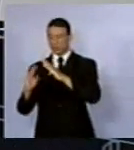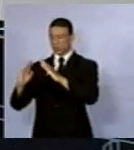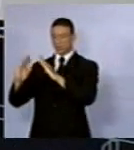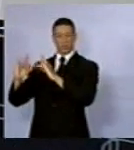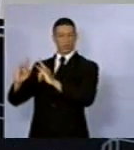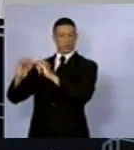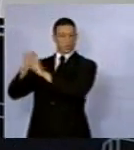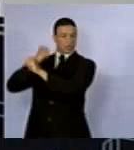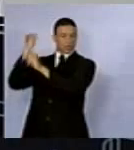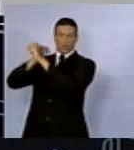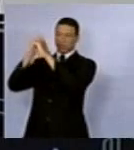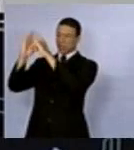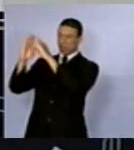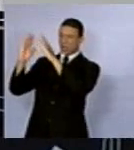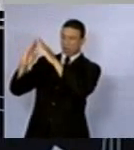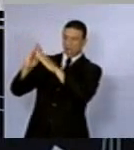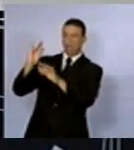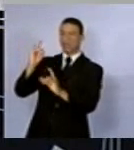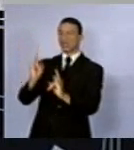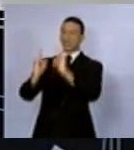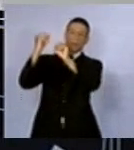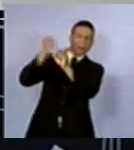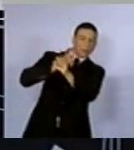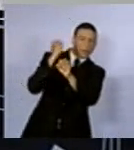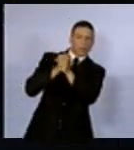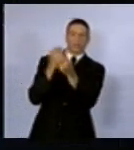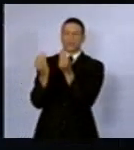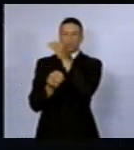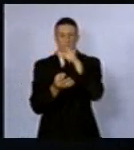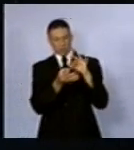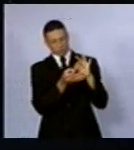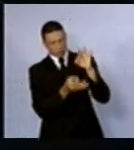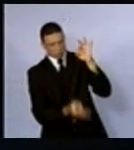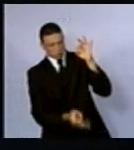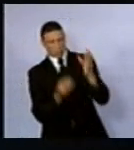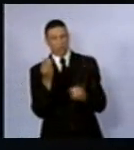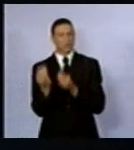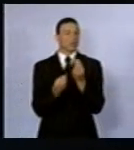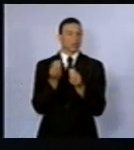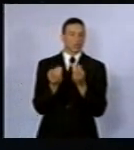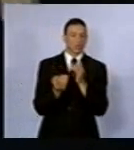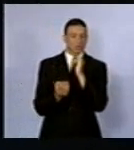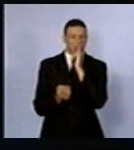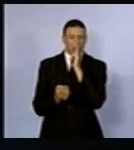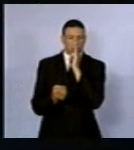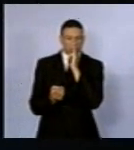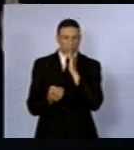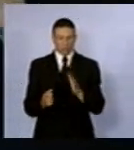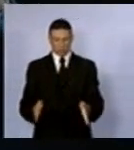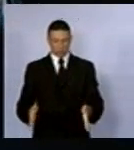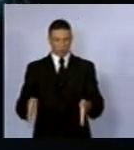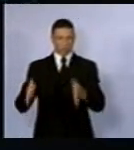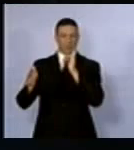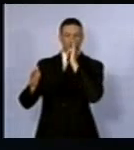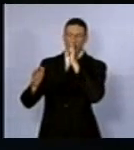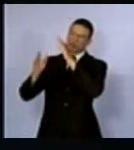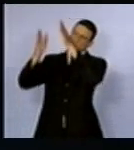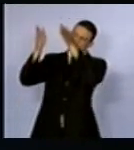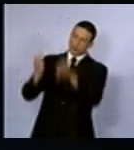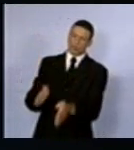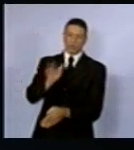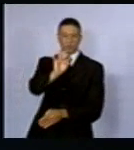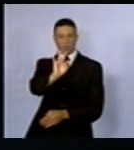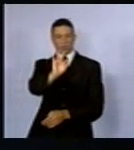criado? Na verdade, é feita a medida, tem-se a faixa de transmissão. Faixa de